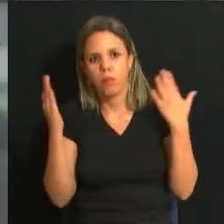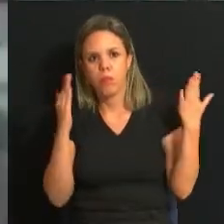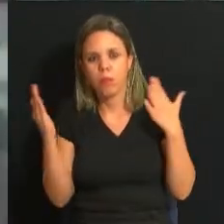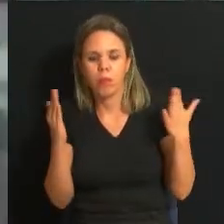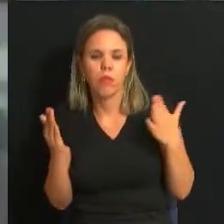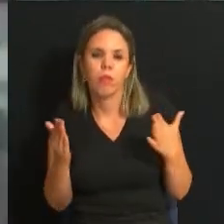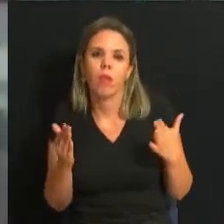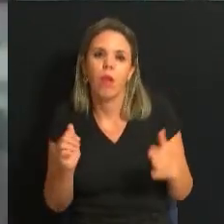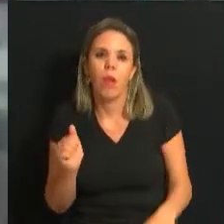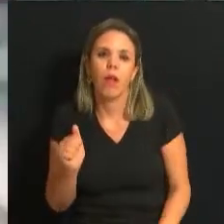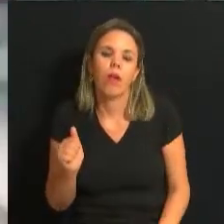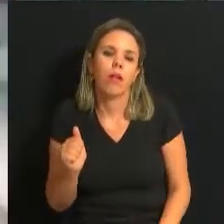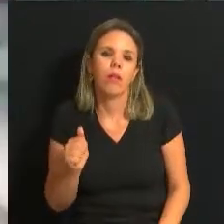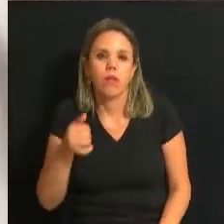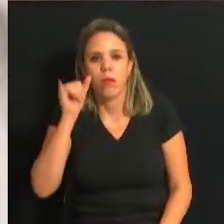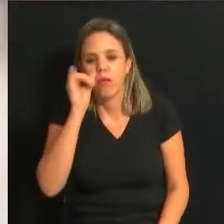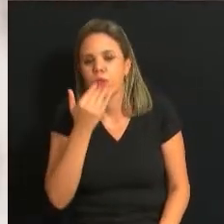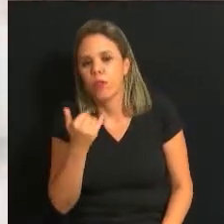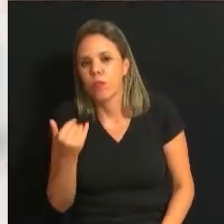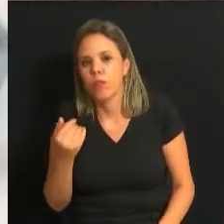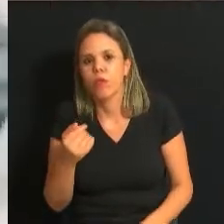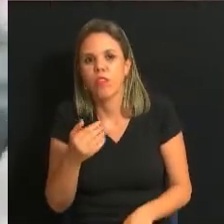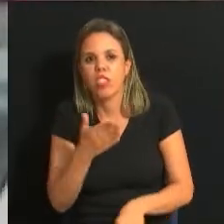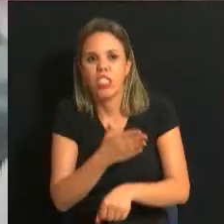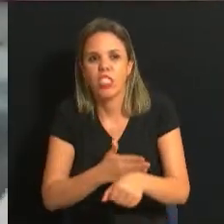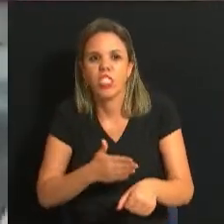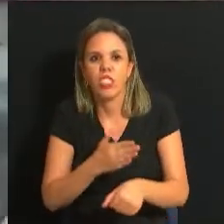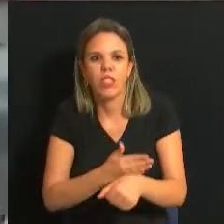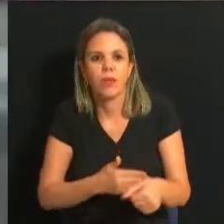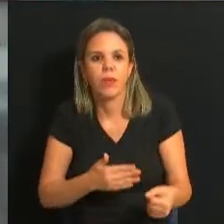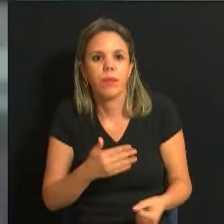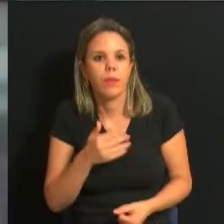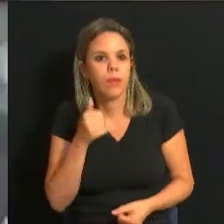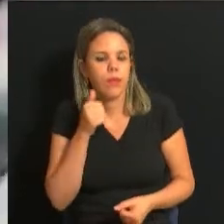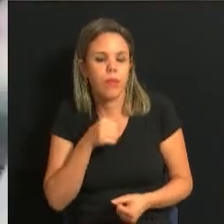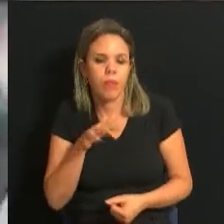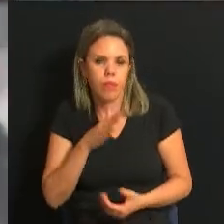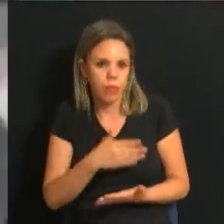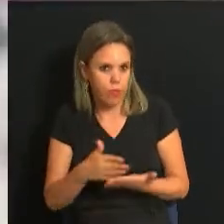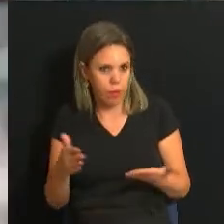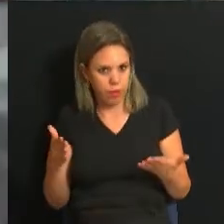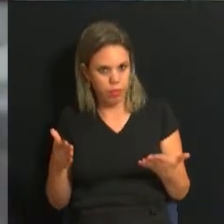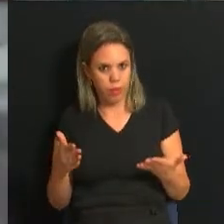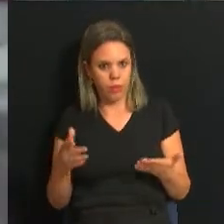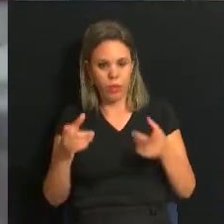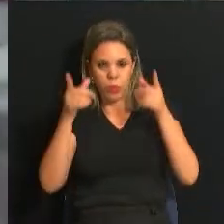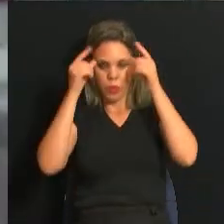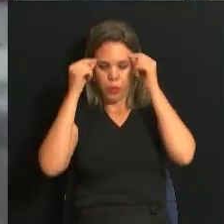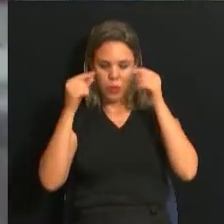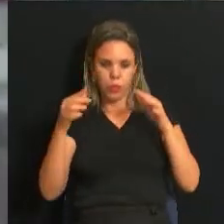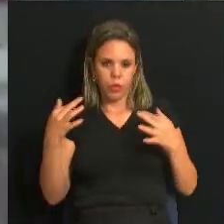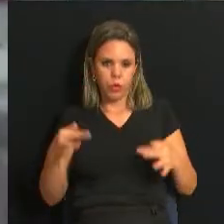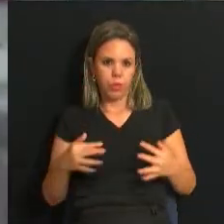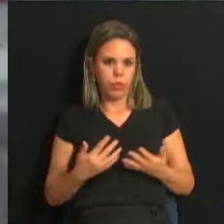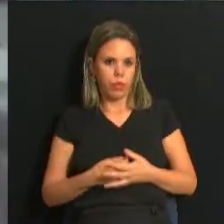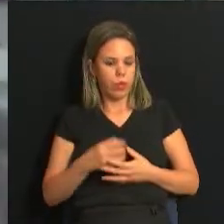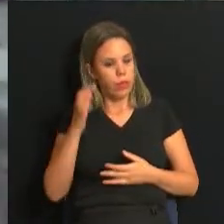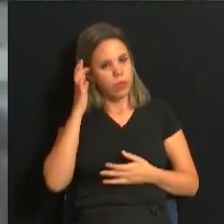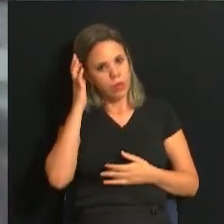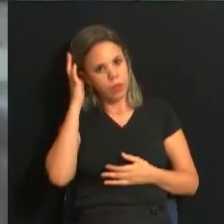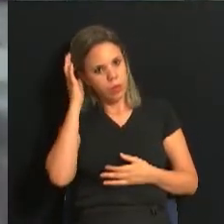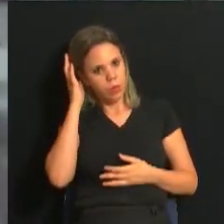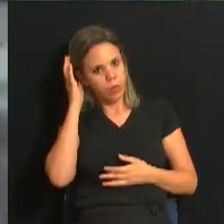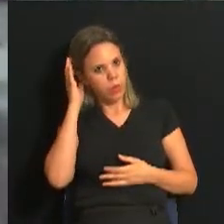anorexia, bulimia, automutilação, que é quando as meninas começam a se cortar para aliviar a dor, e tudo isso é